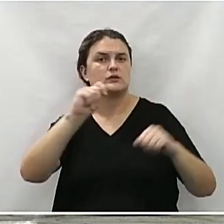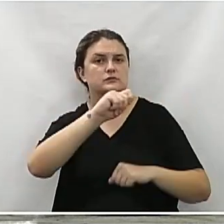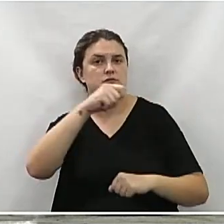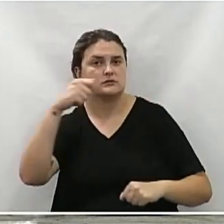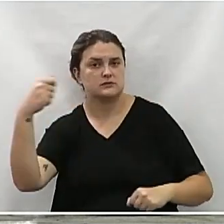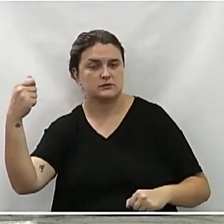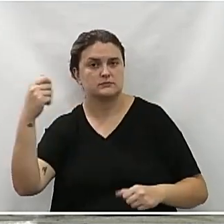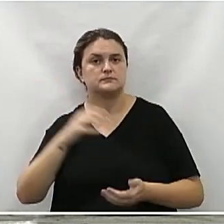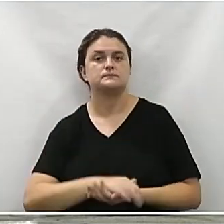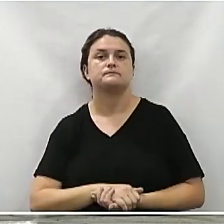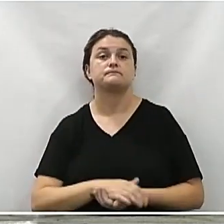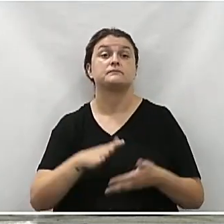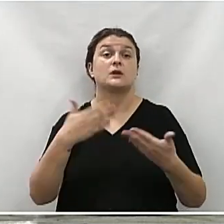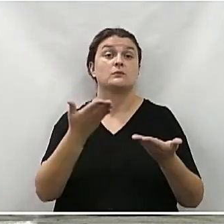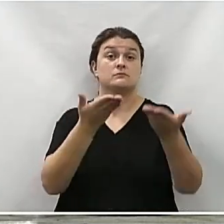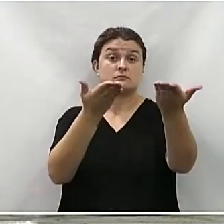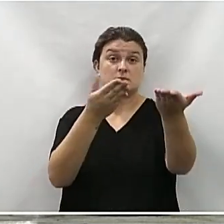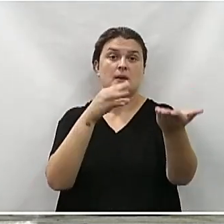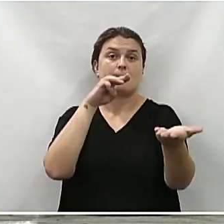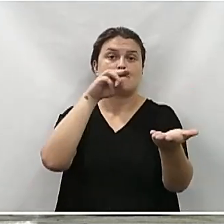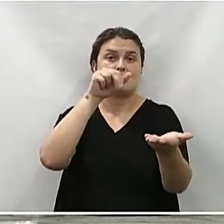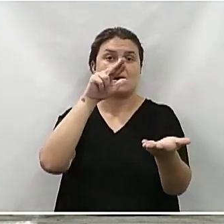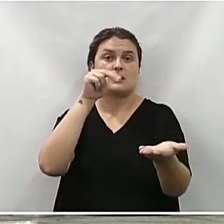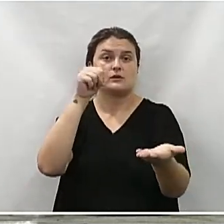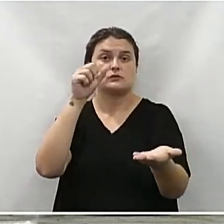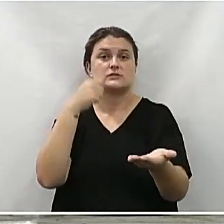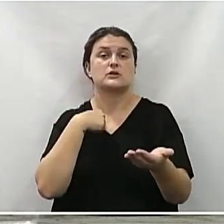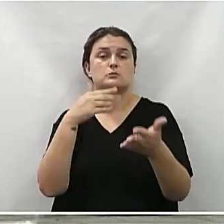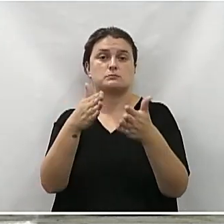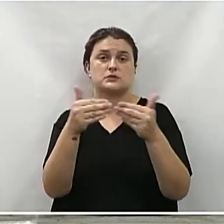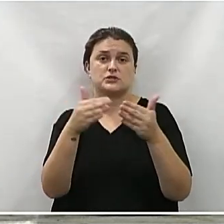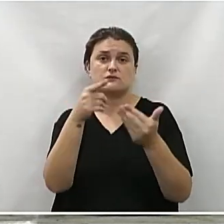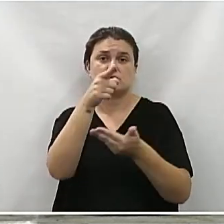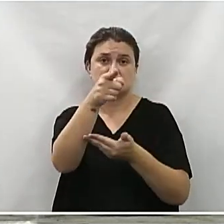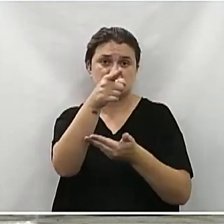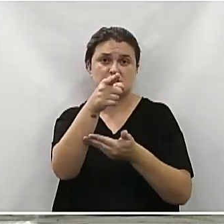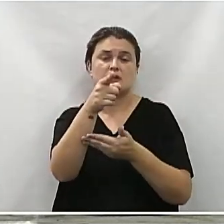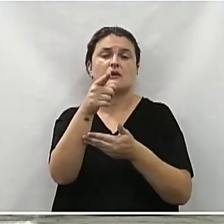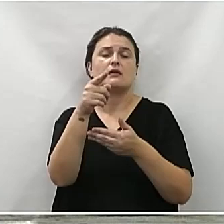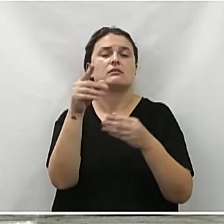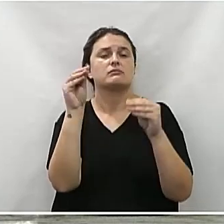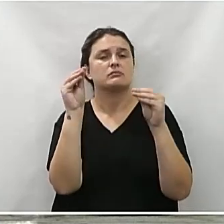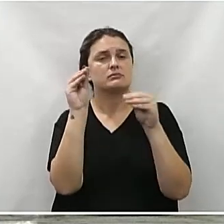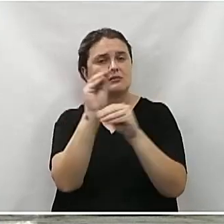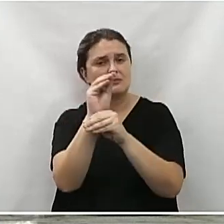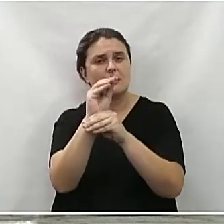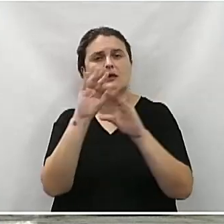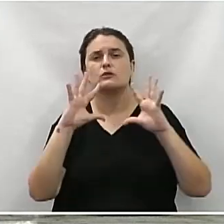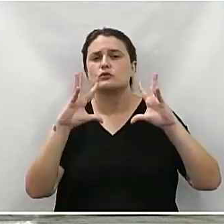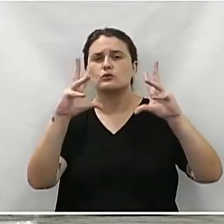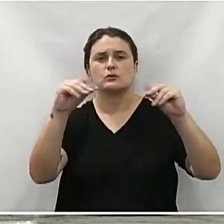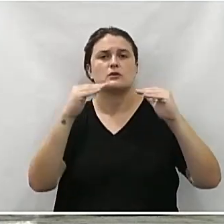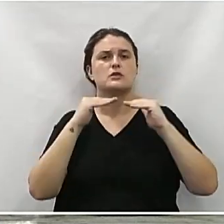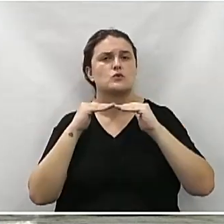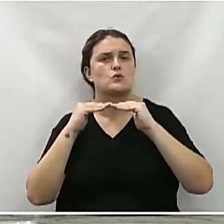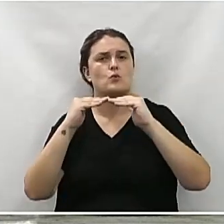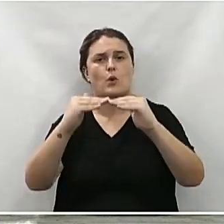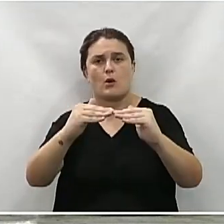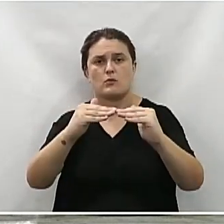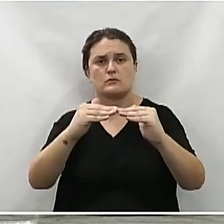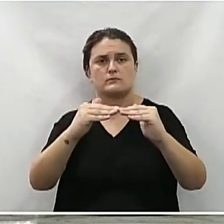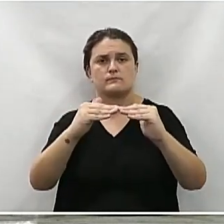associações. Então, o seu Marcos Spack, que está aqui acompanhando, eu só peço por gentileza que trate todos, né, da mesma forma, que